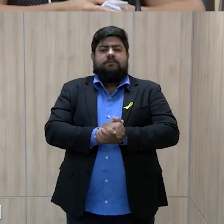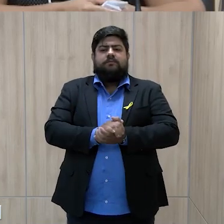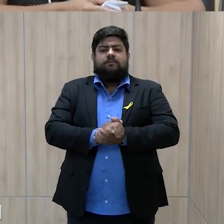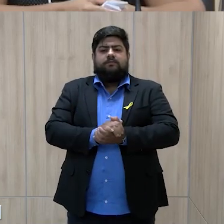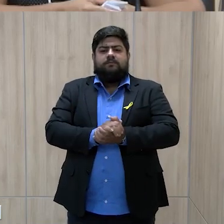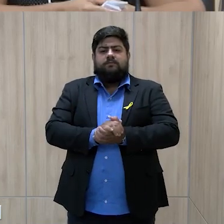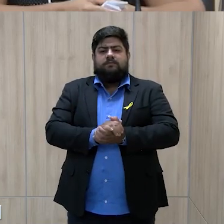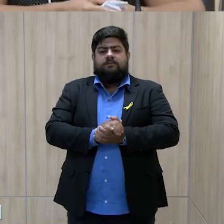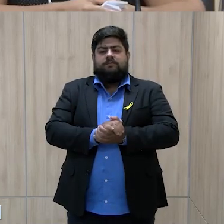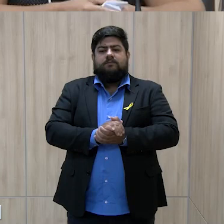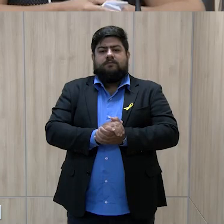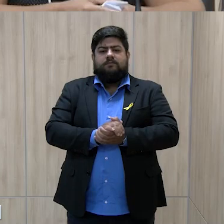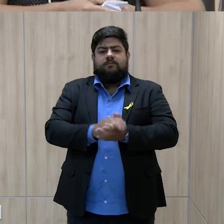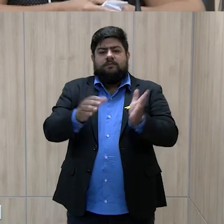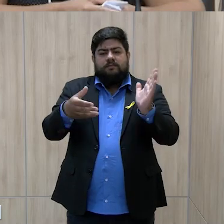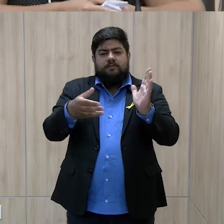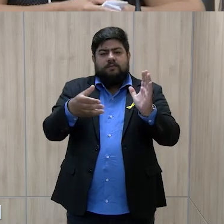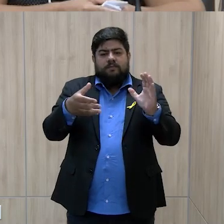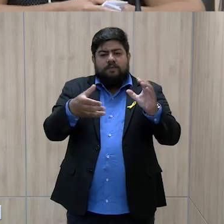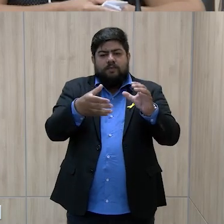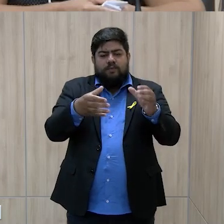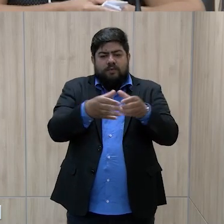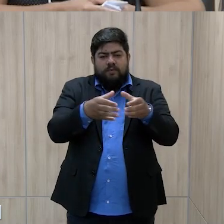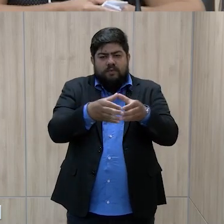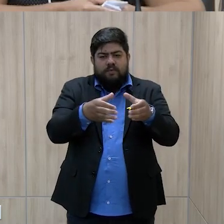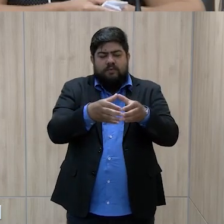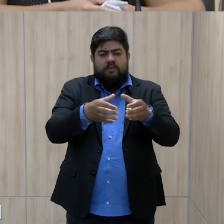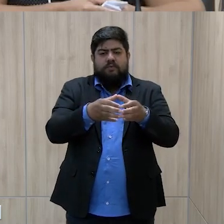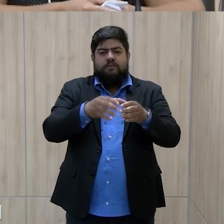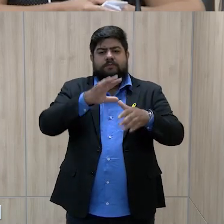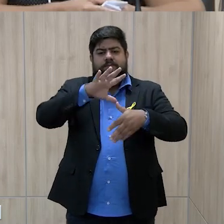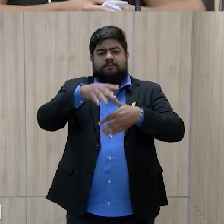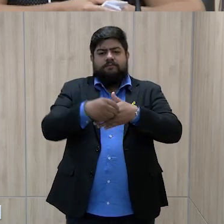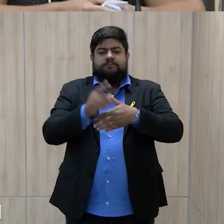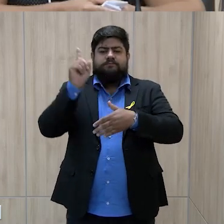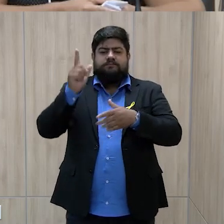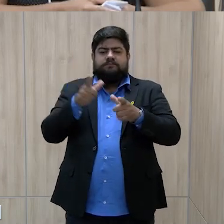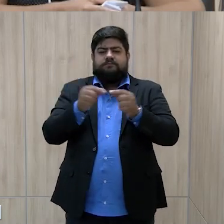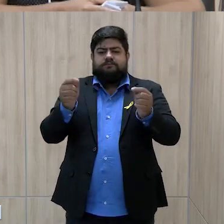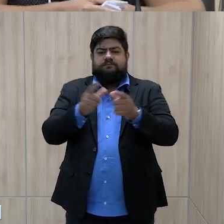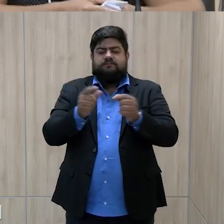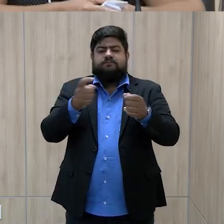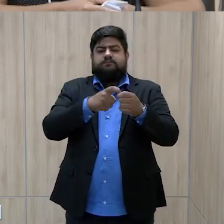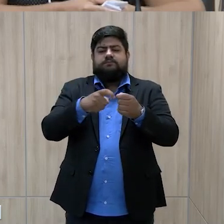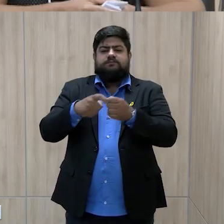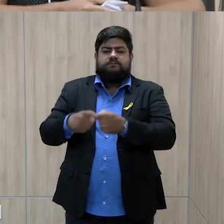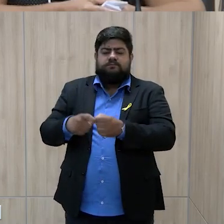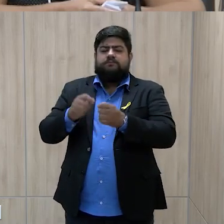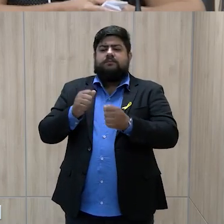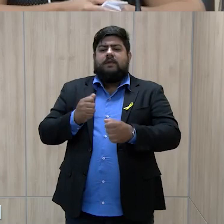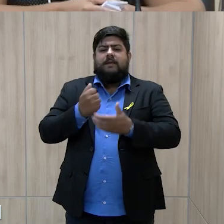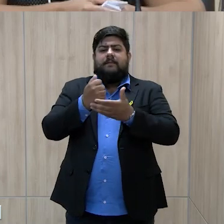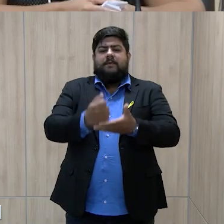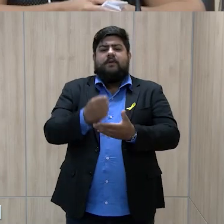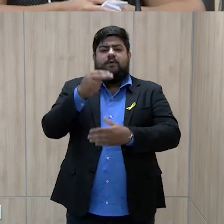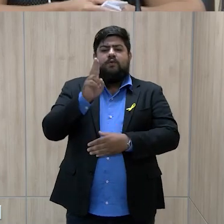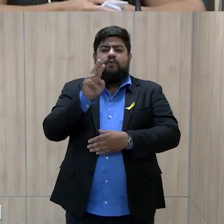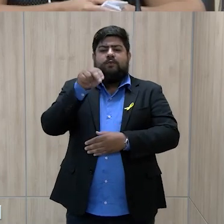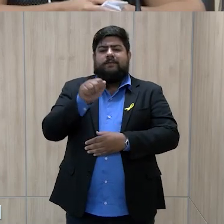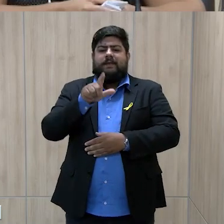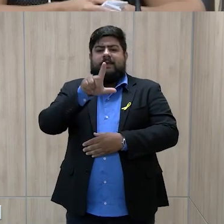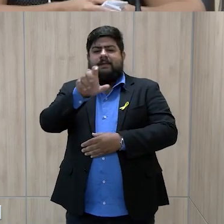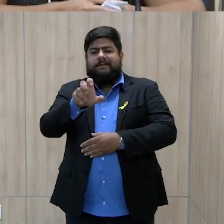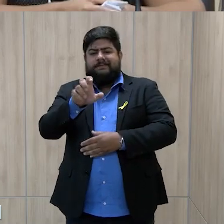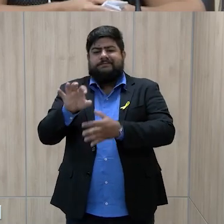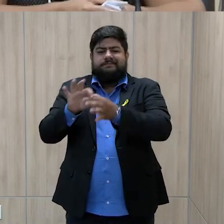e justiça do Parlamento Estadual Nacional em Brasília numa parceria e com o apoio da